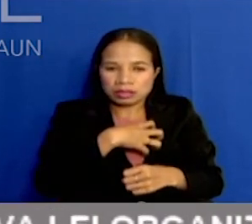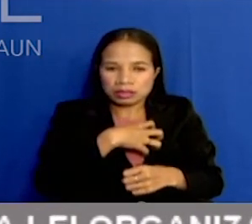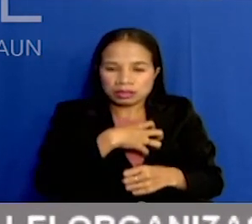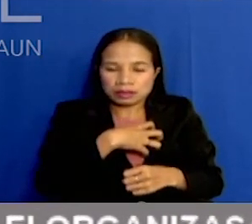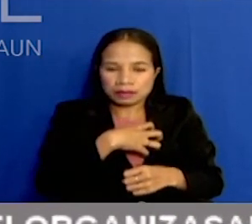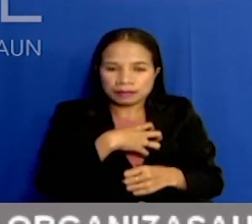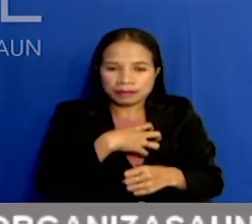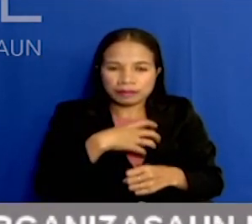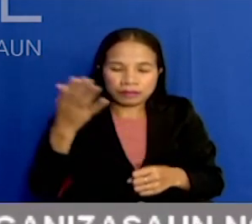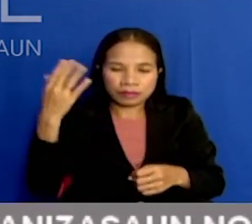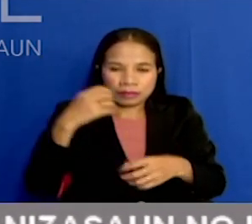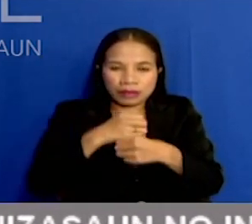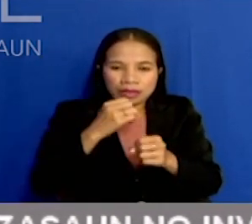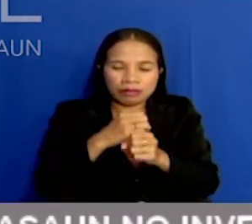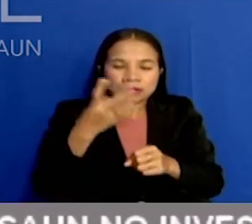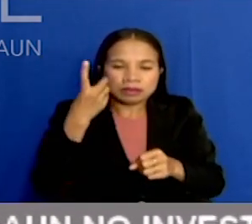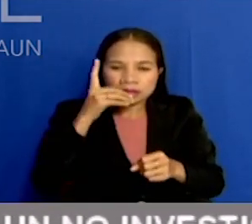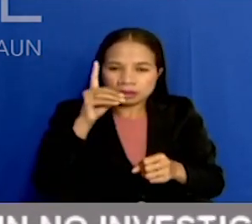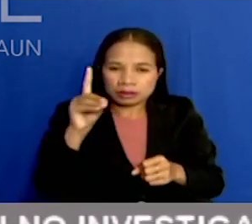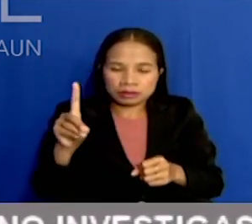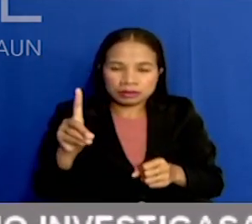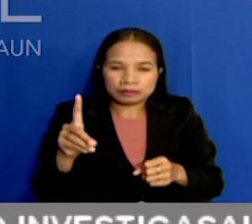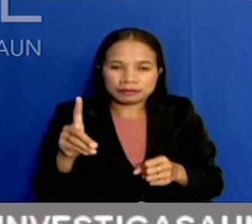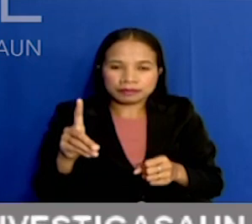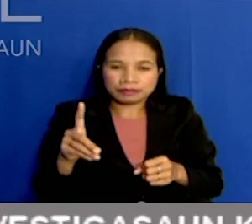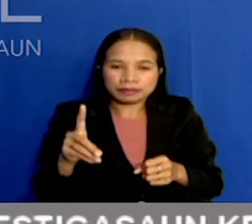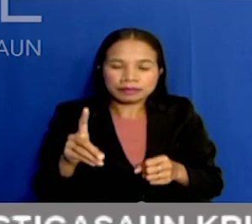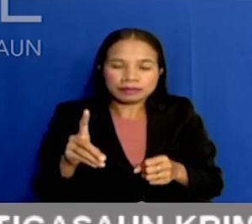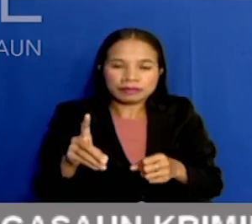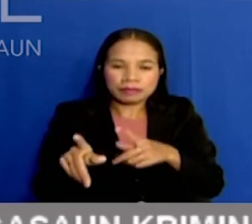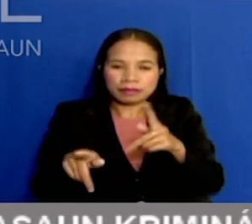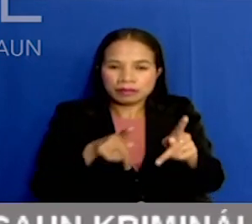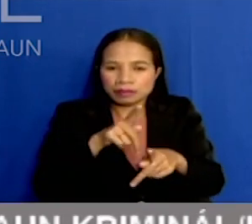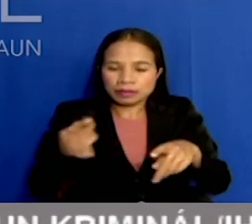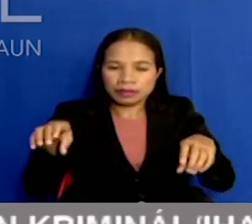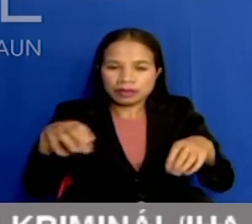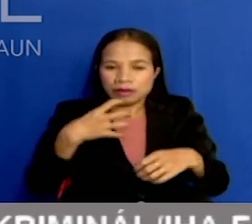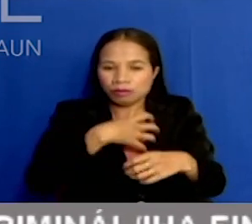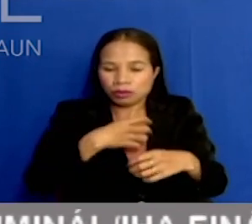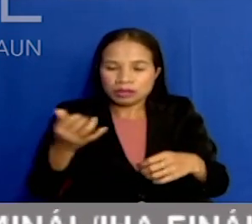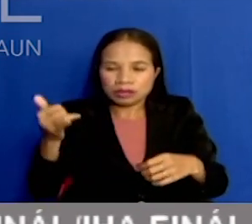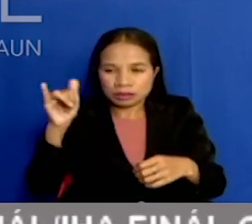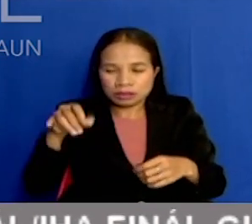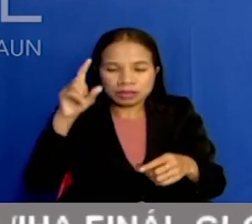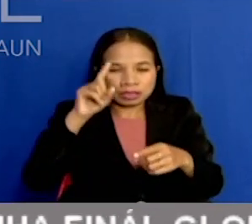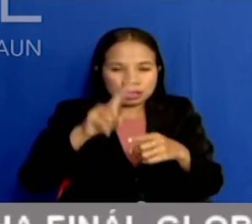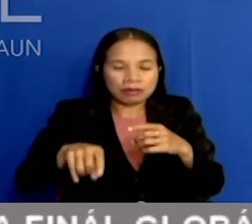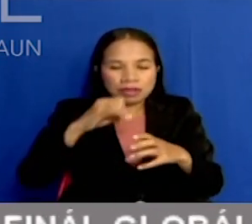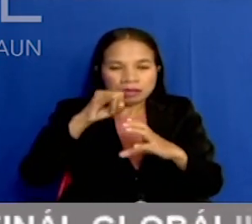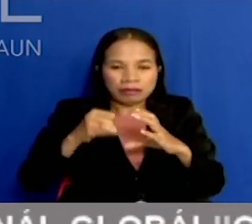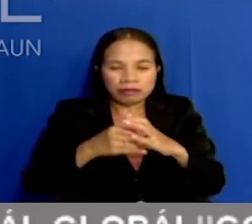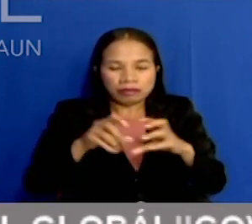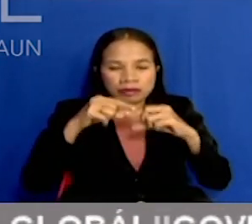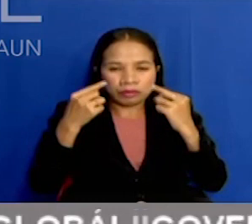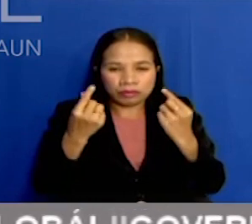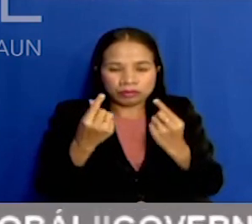Ulucliu, halo ona declaração. Baia pessoal, sir hot, katak sir label involve ia, grupo arte